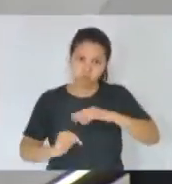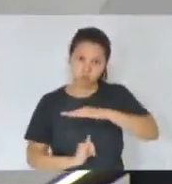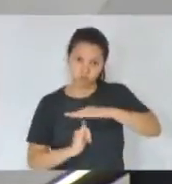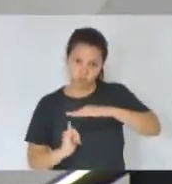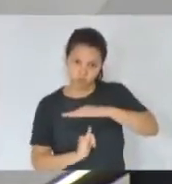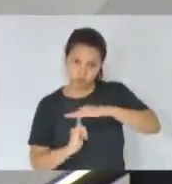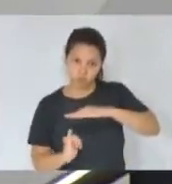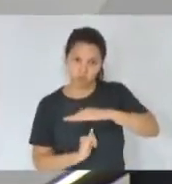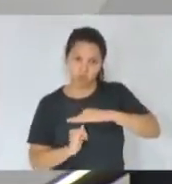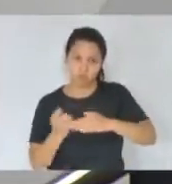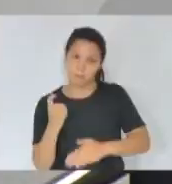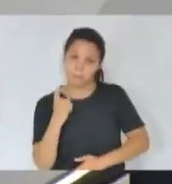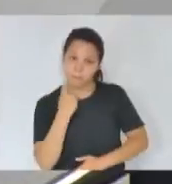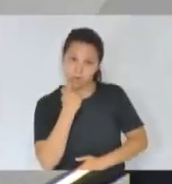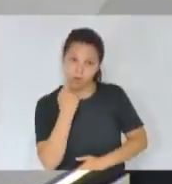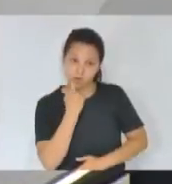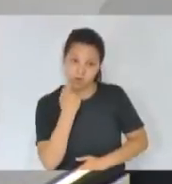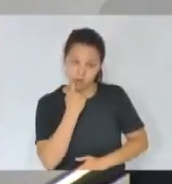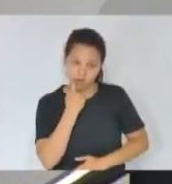do mundo.